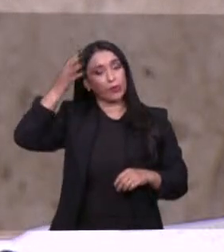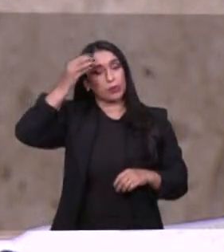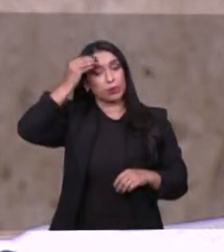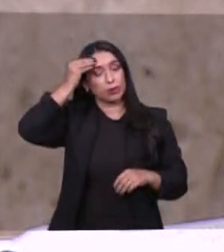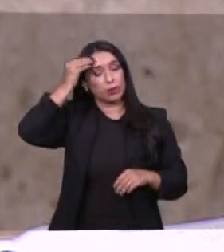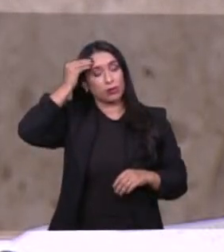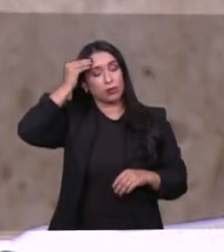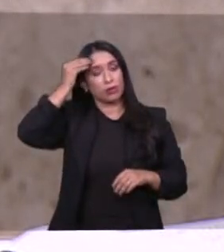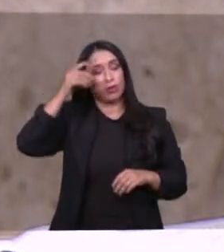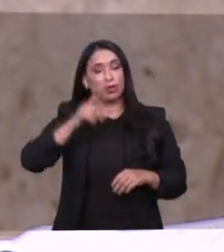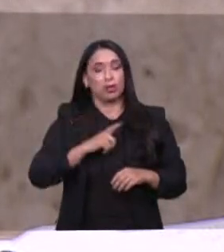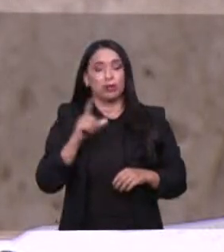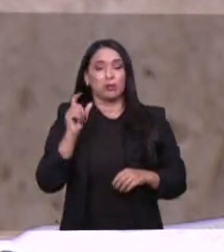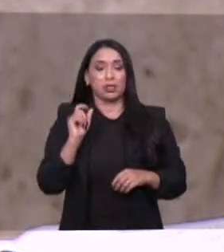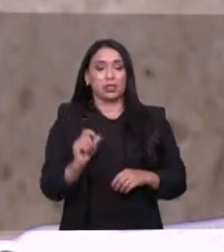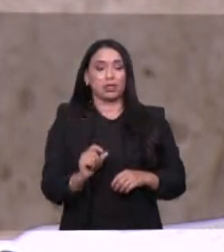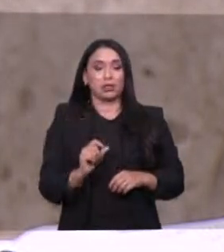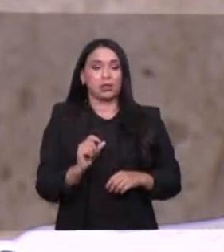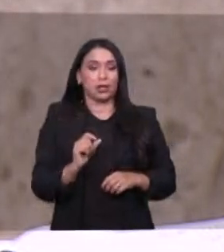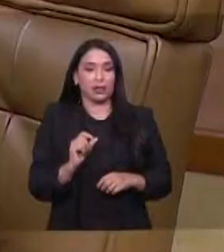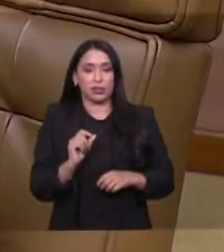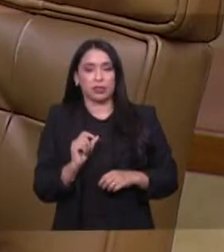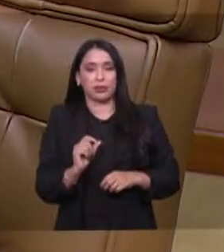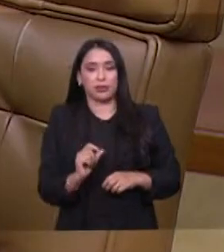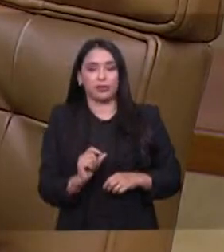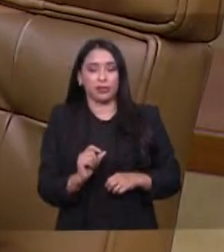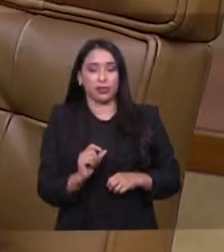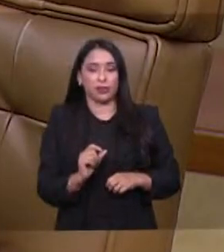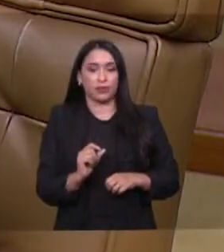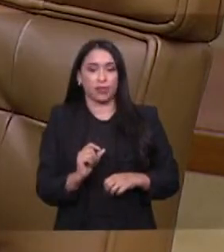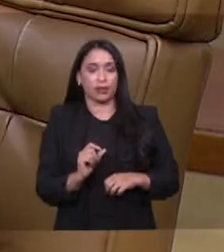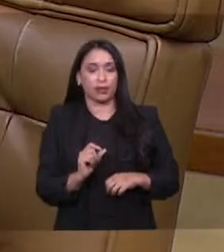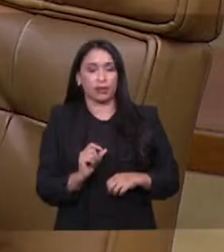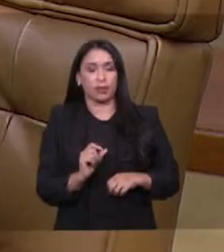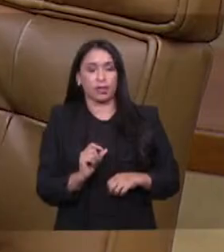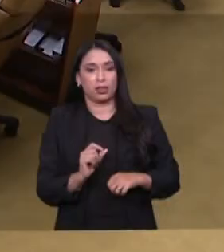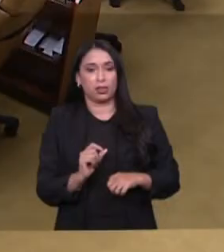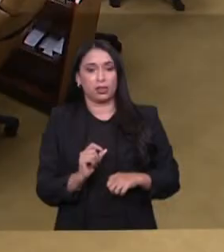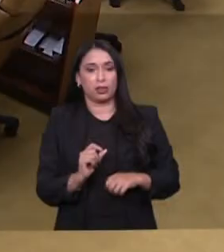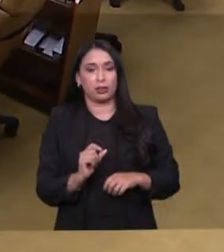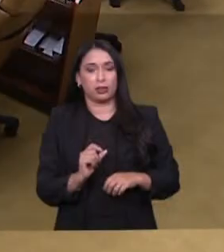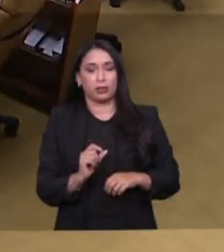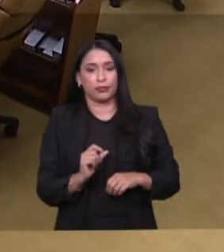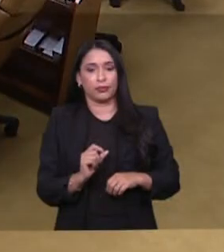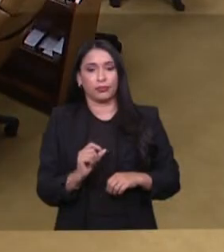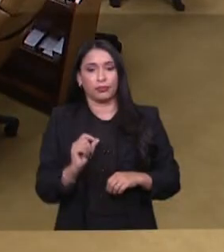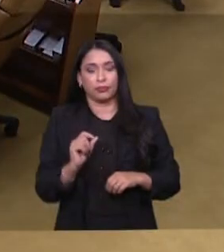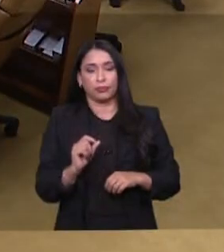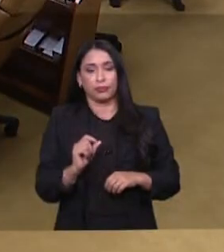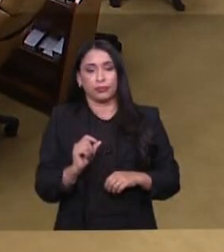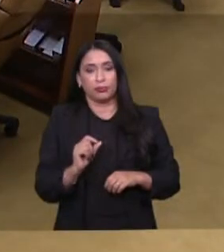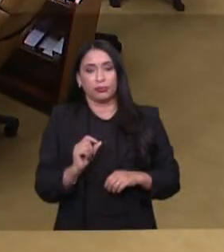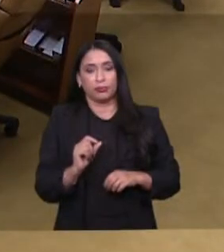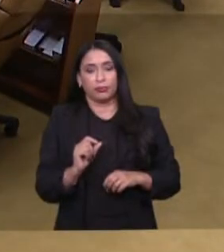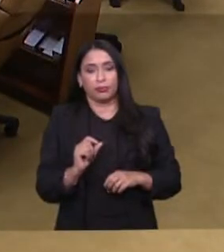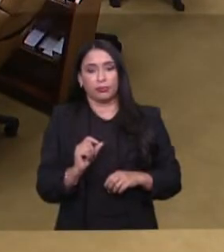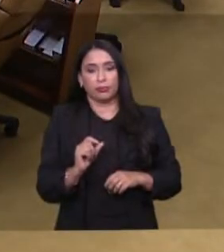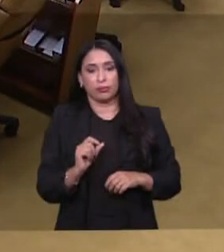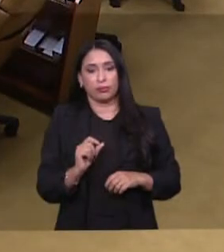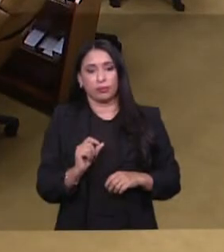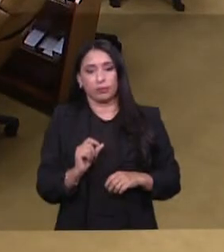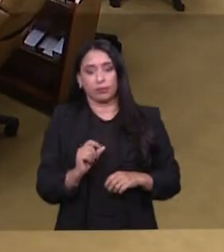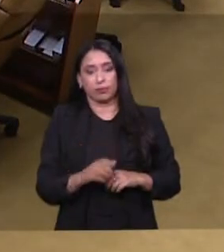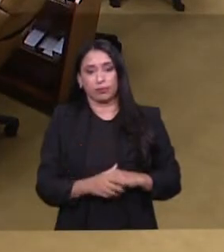compreensão... Original. Não era apenas em relação ao parágrafo único, ministro? Não, tanto caput e um parágrafo único.